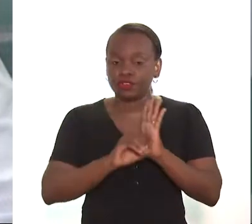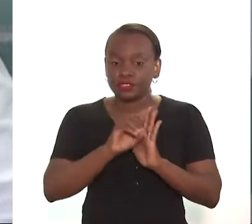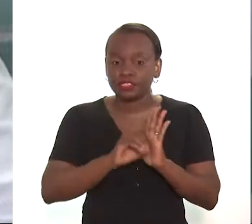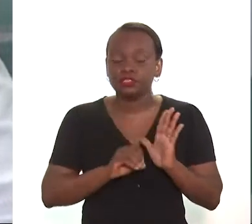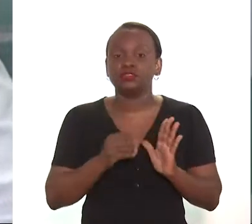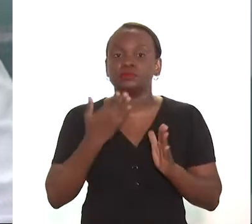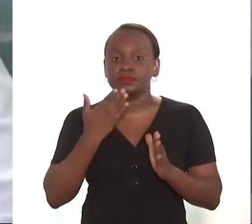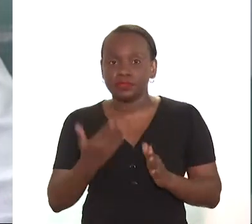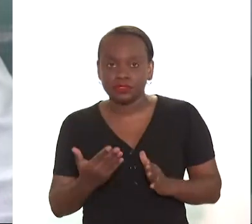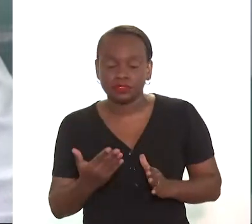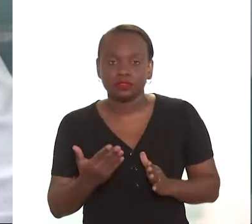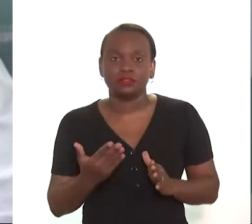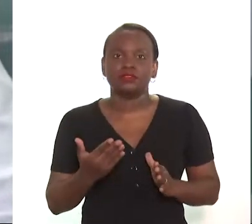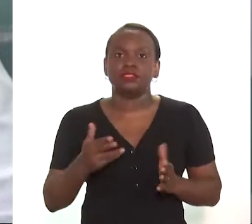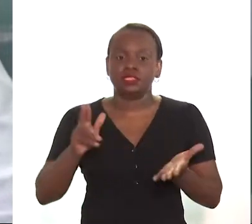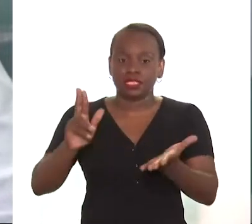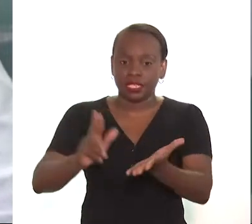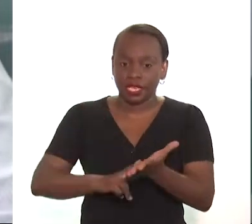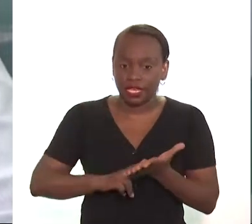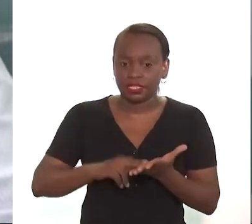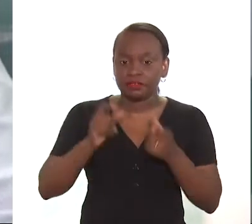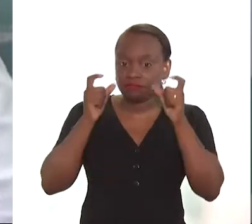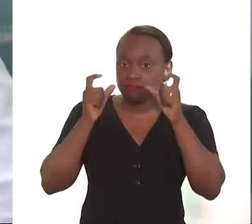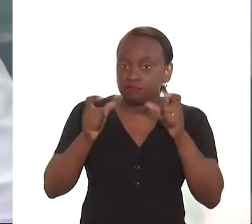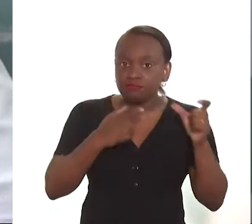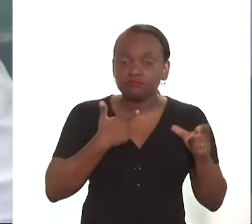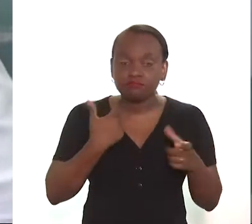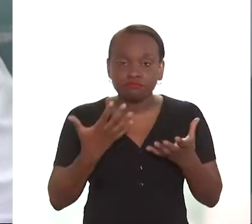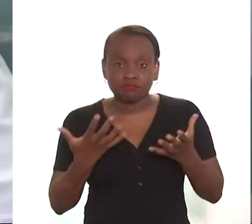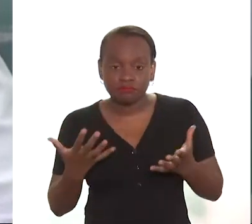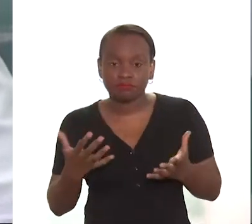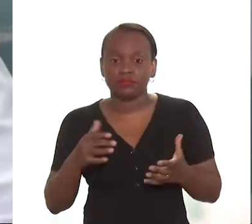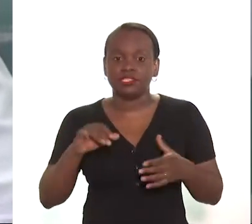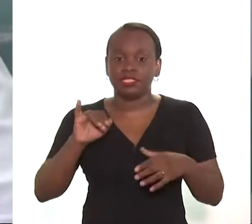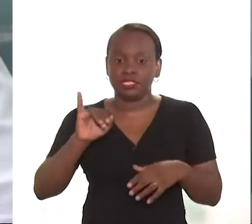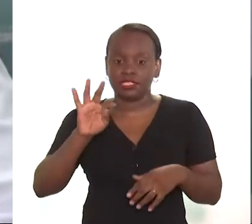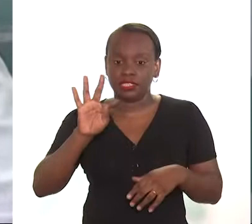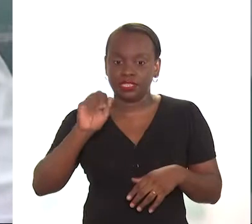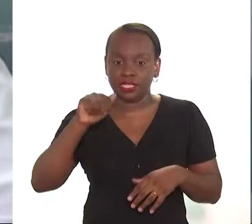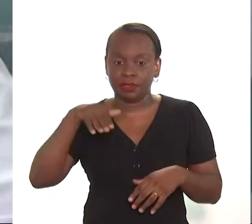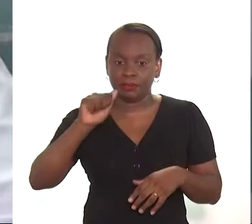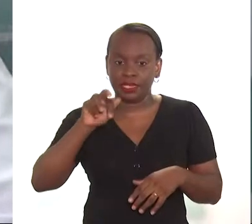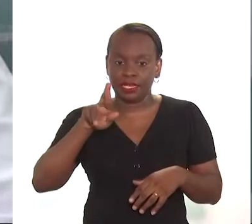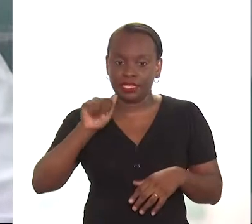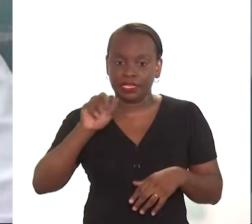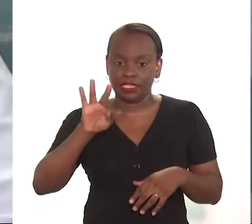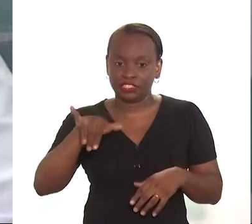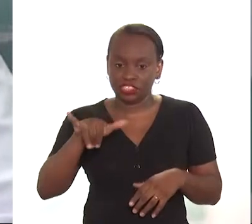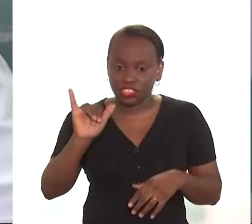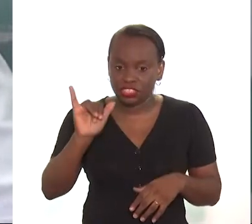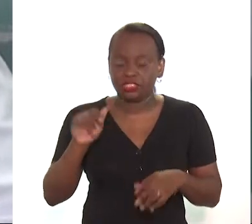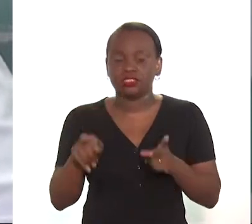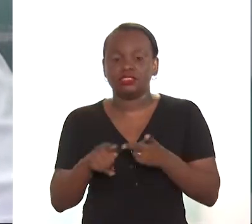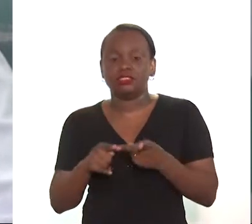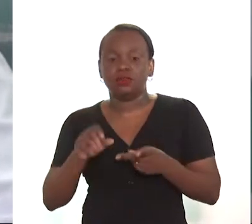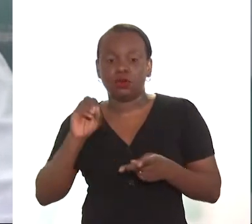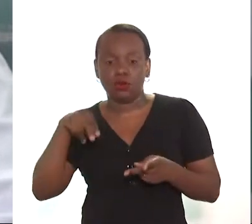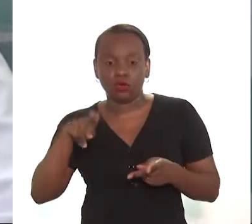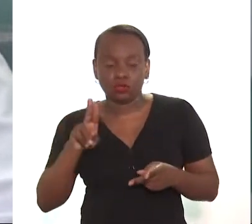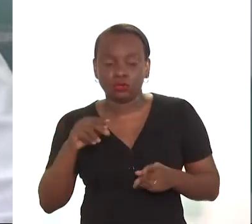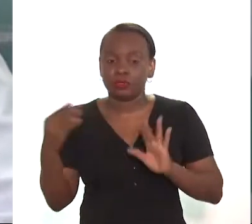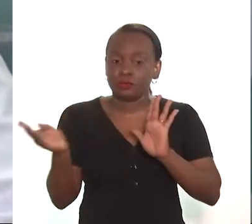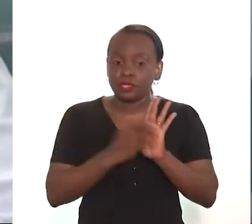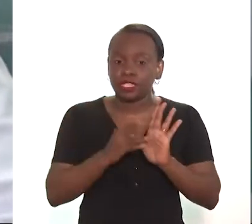um ofício solicitando uma carta de interesse ao Itamaraty, à ONU,